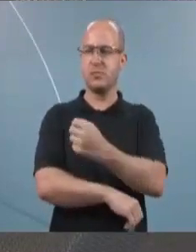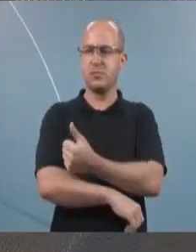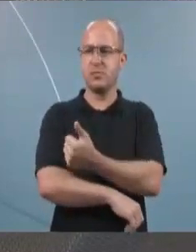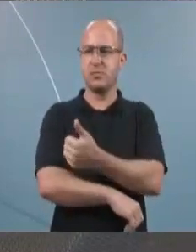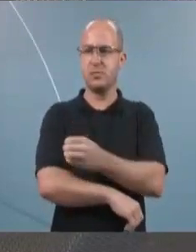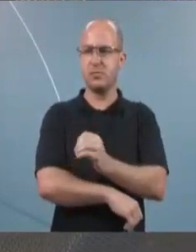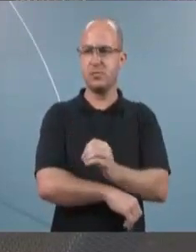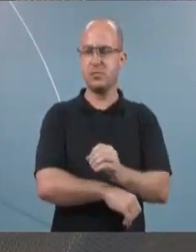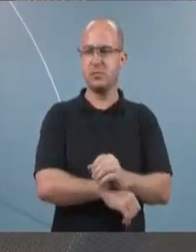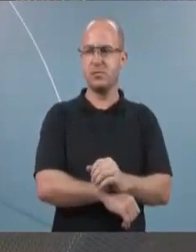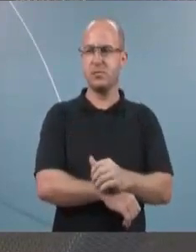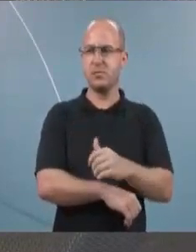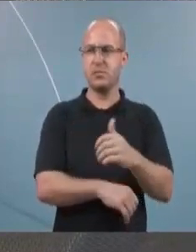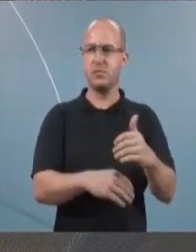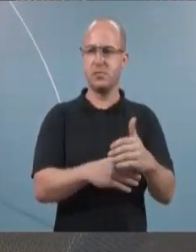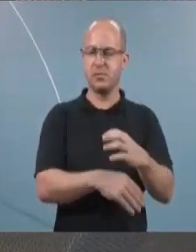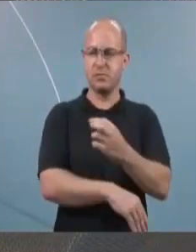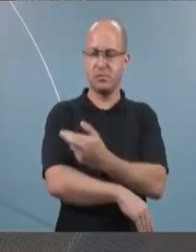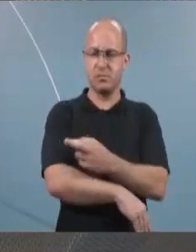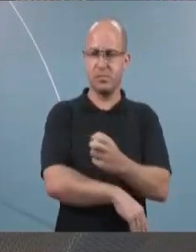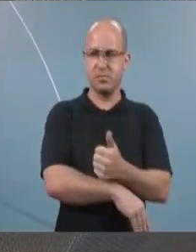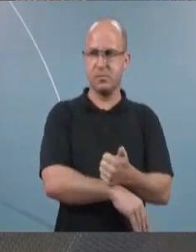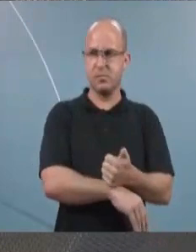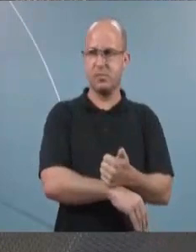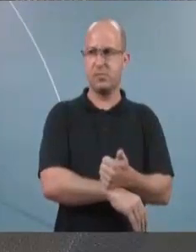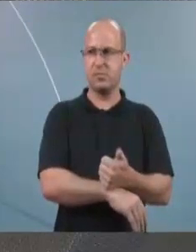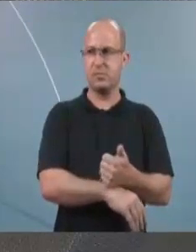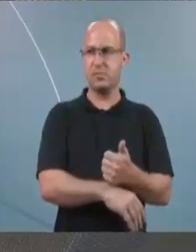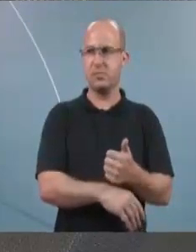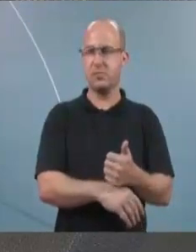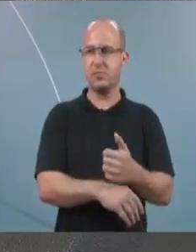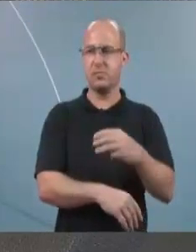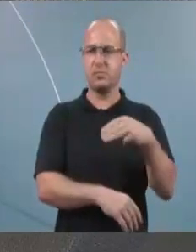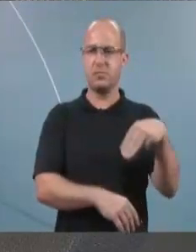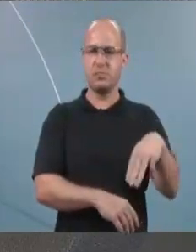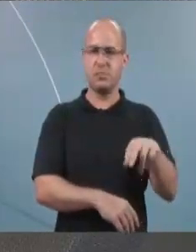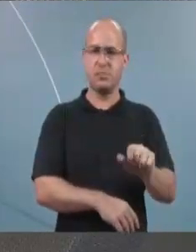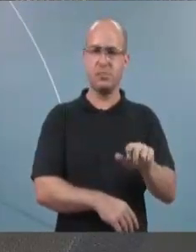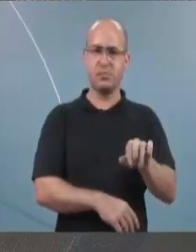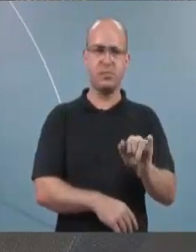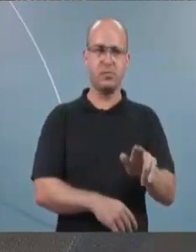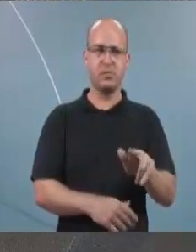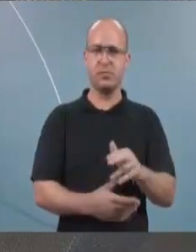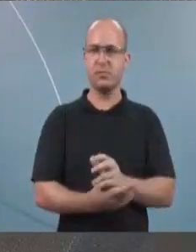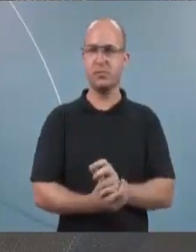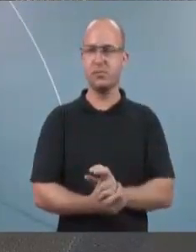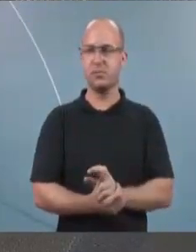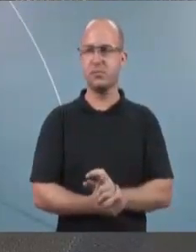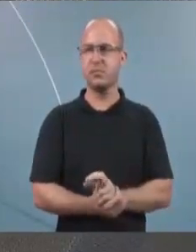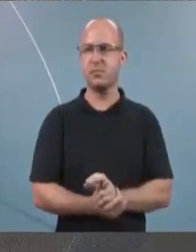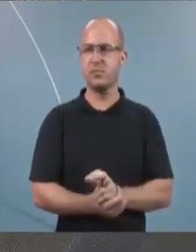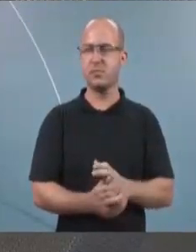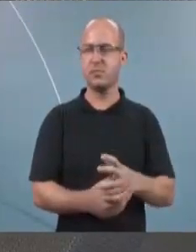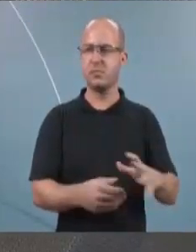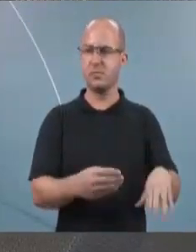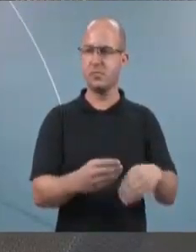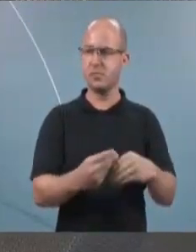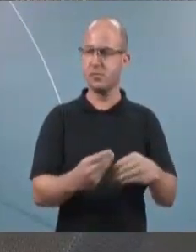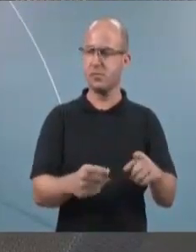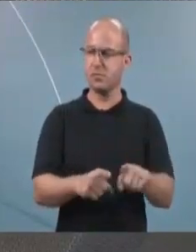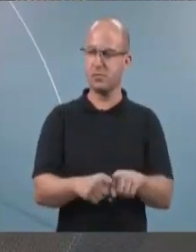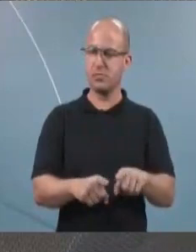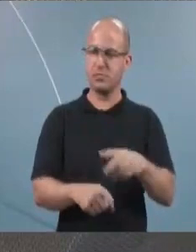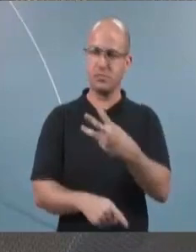160 da BR101 para para muriu eu quero pedir a inclusão da RN